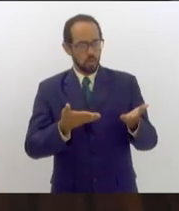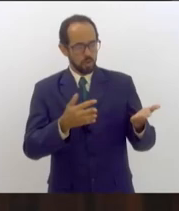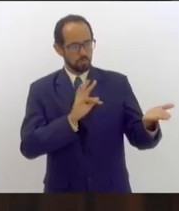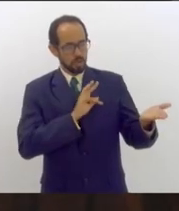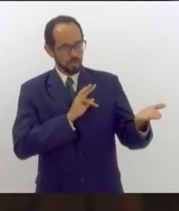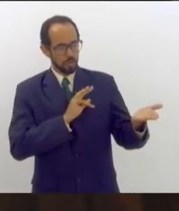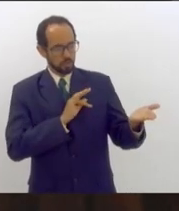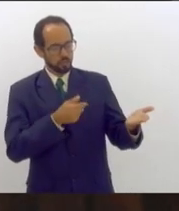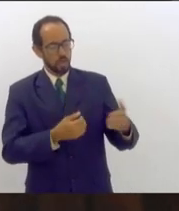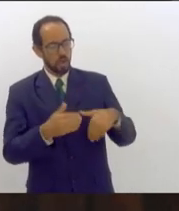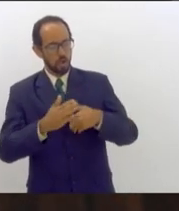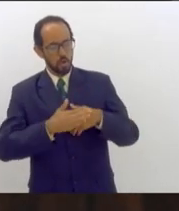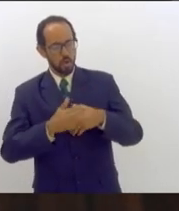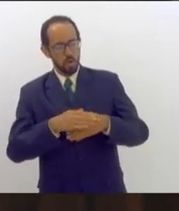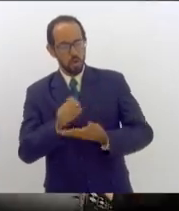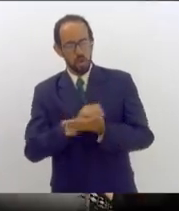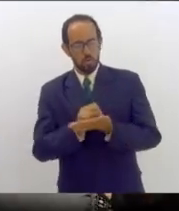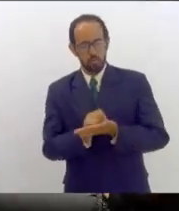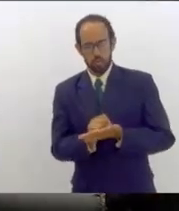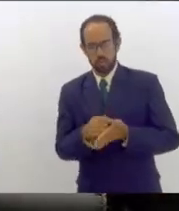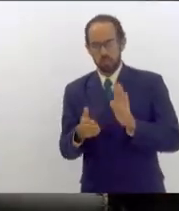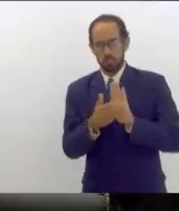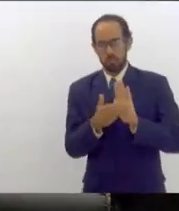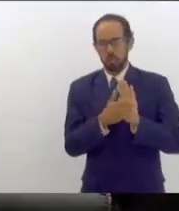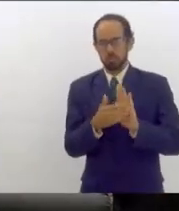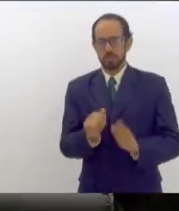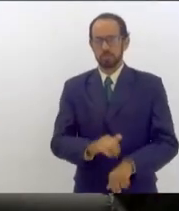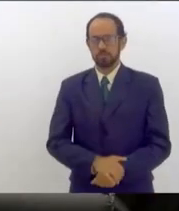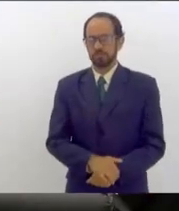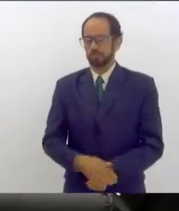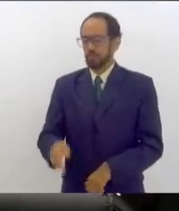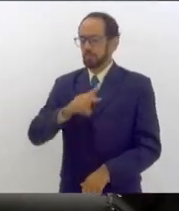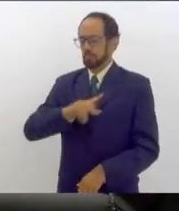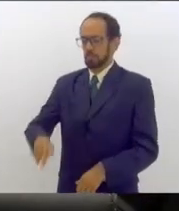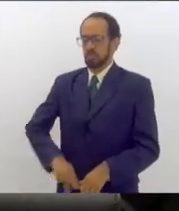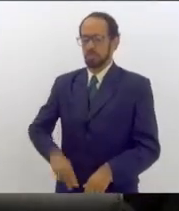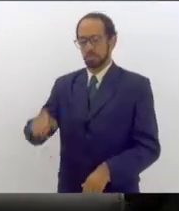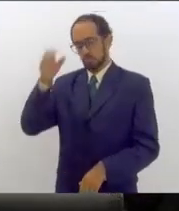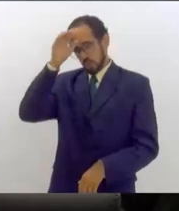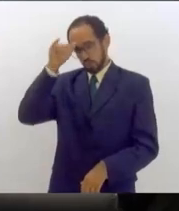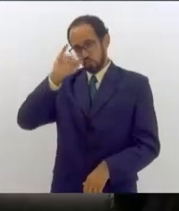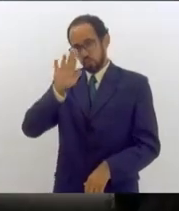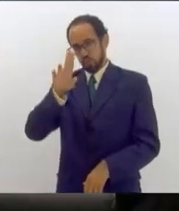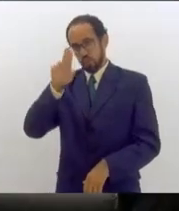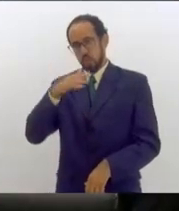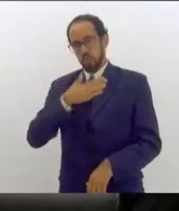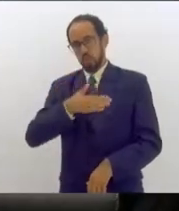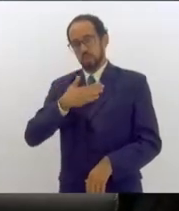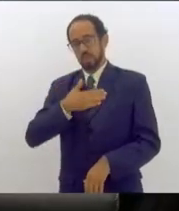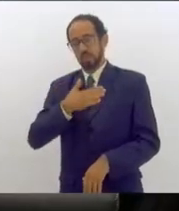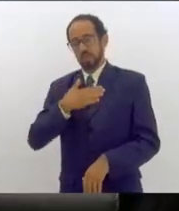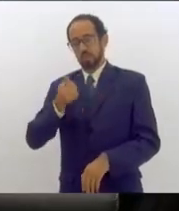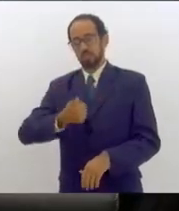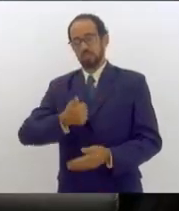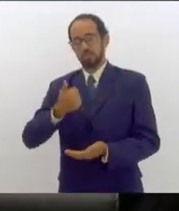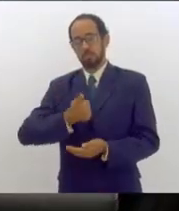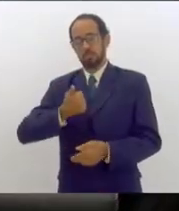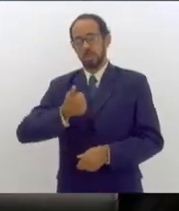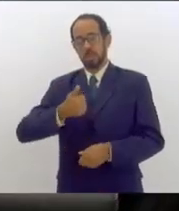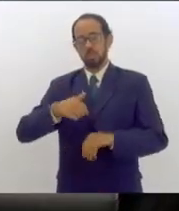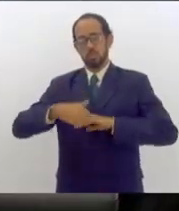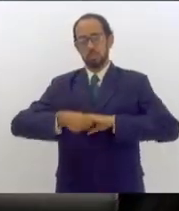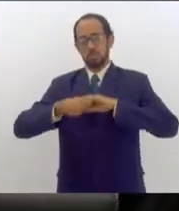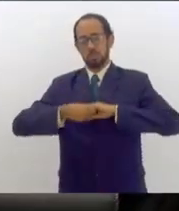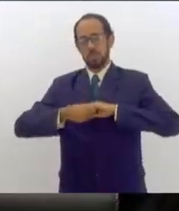Marta Rocha autora da proposta Presidente tia Ju eu quero inicialmente saudar aqui